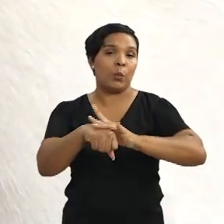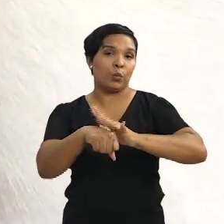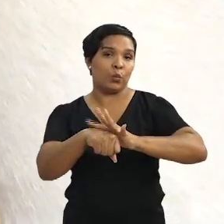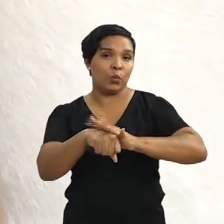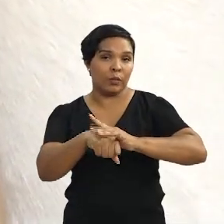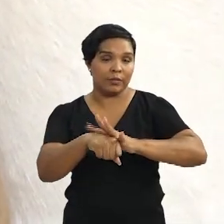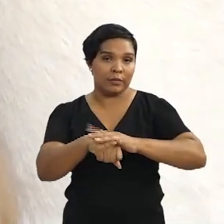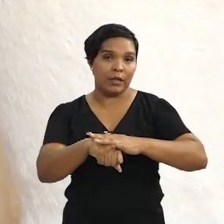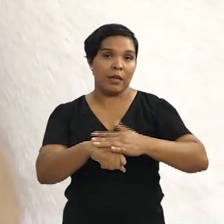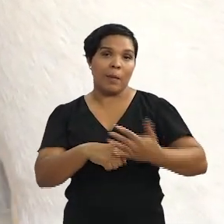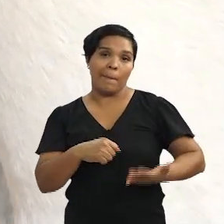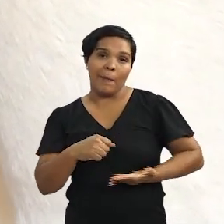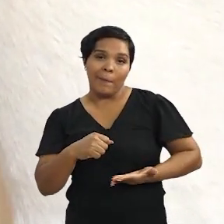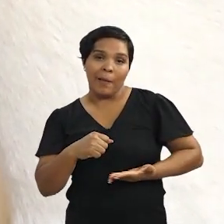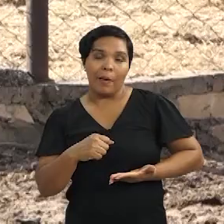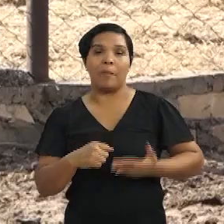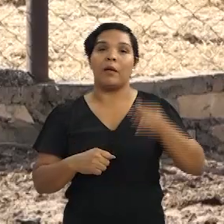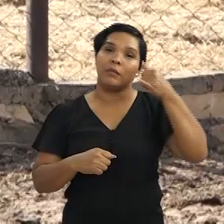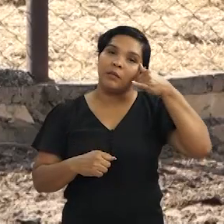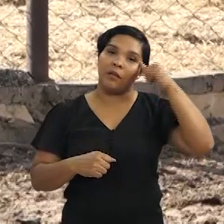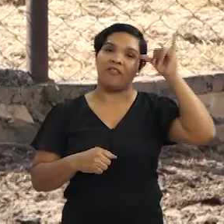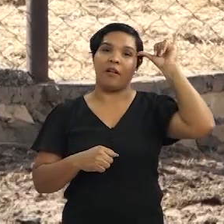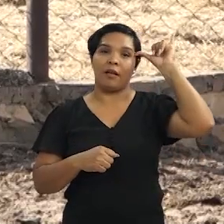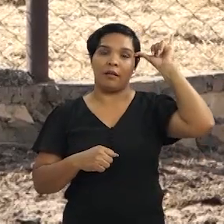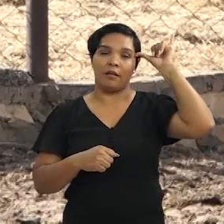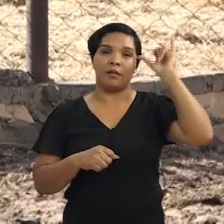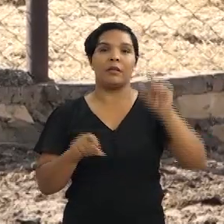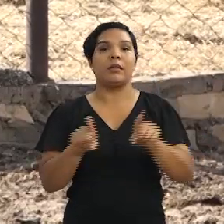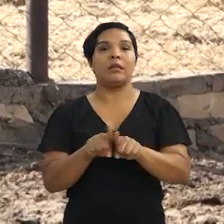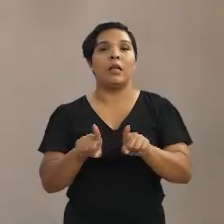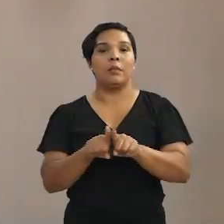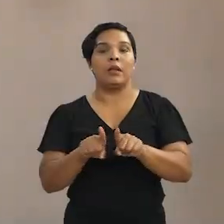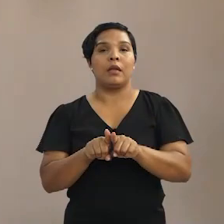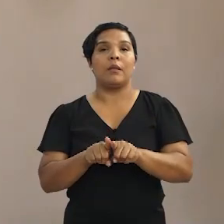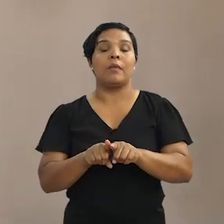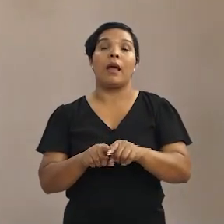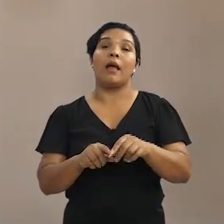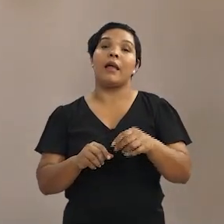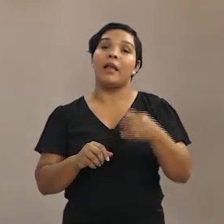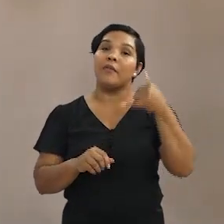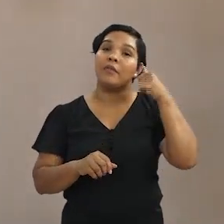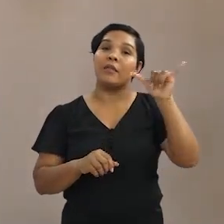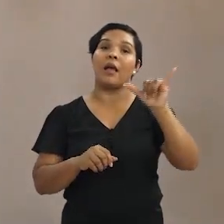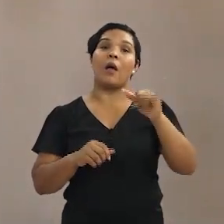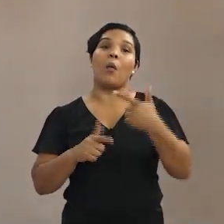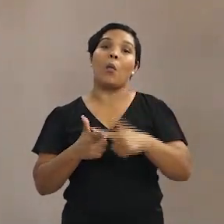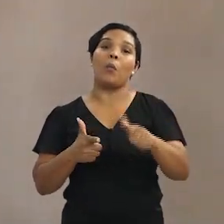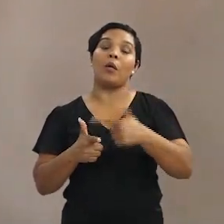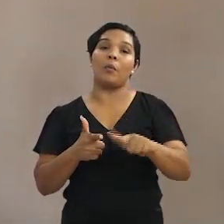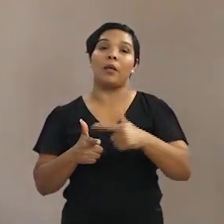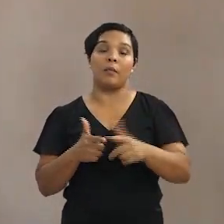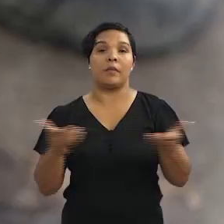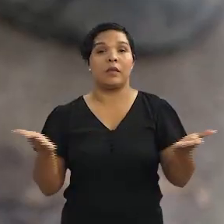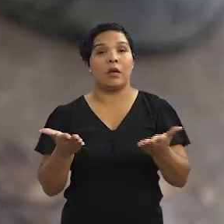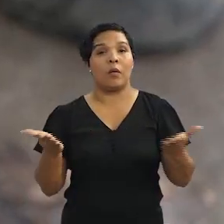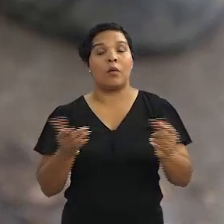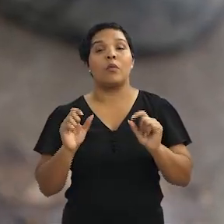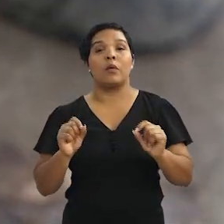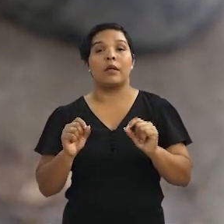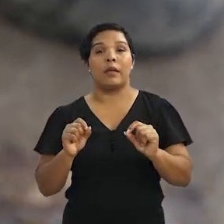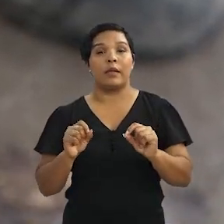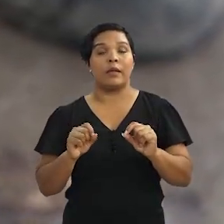inflamação na parte mamária dos bichos. Nas fazendas, é comum o uso do iodo para prevenir o problema, mas os pesquisadores